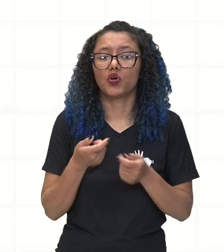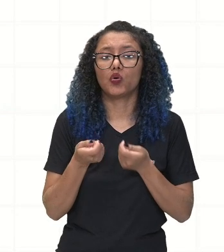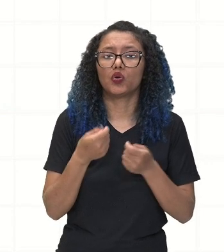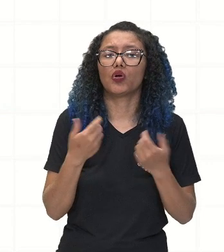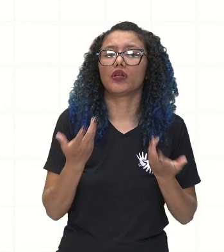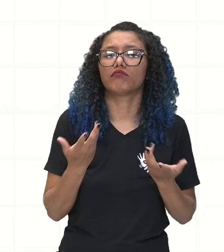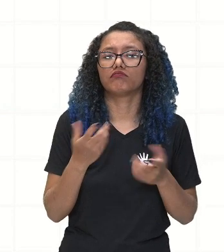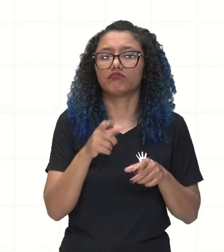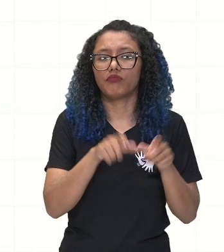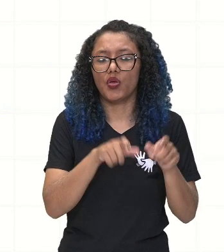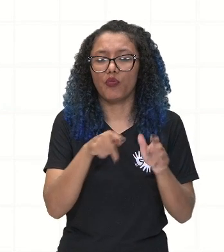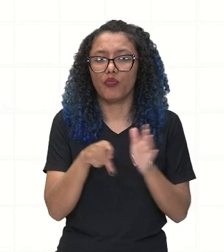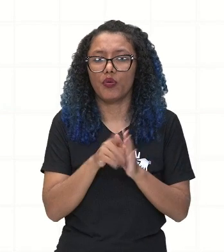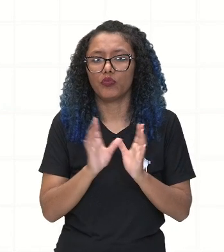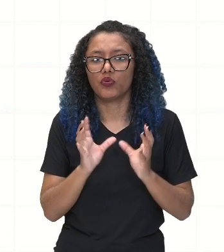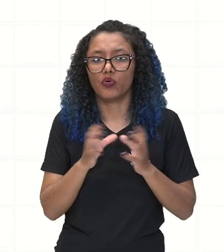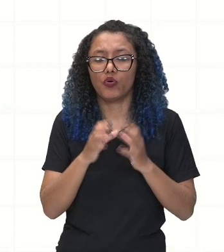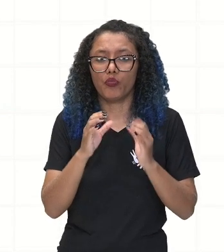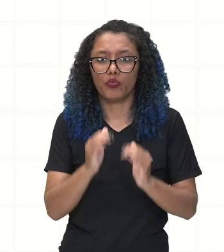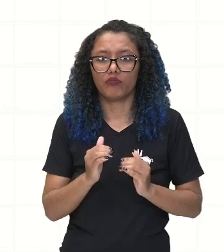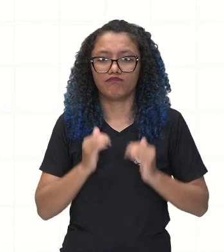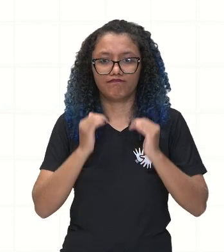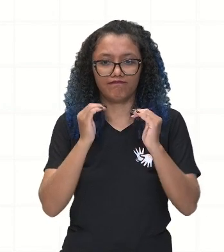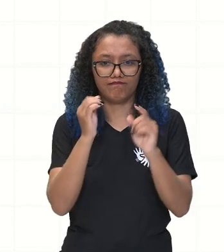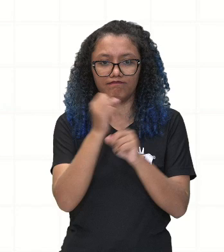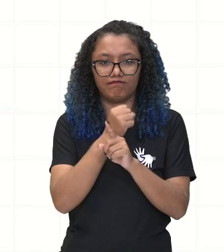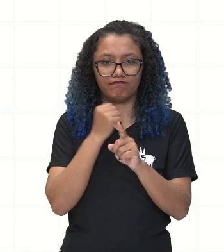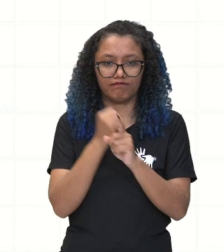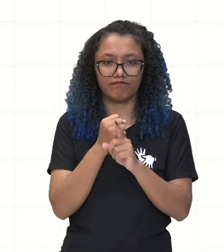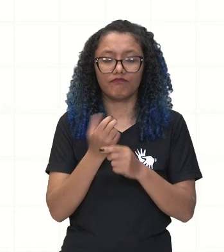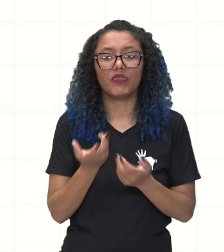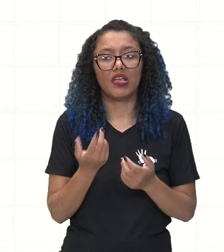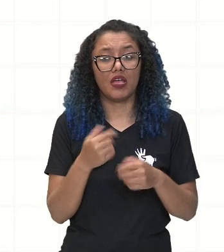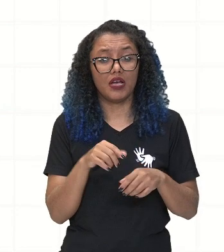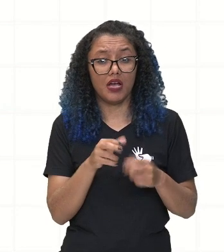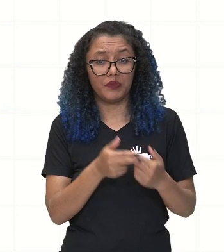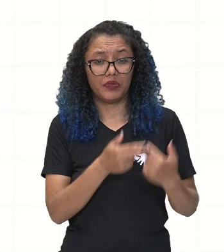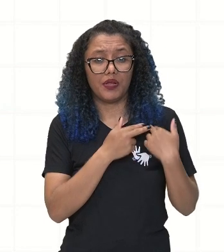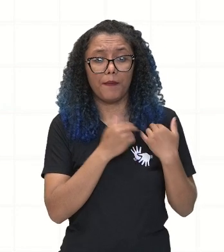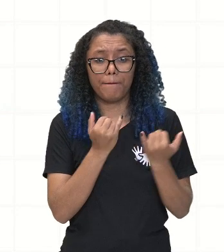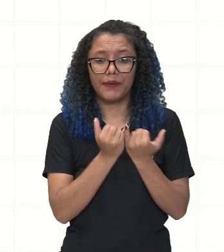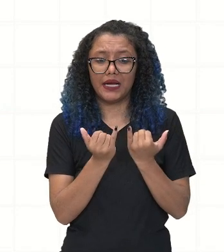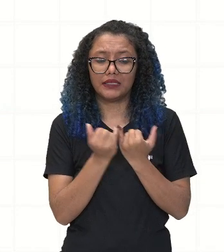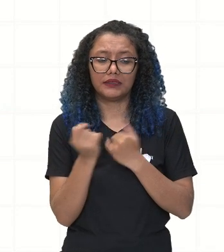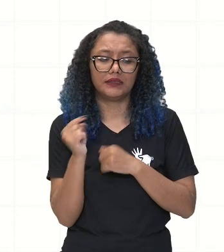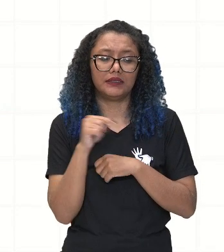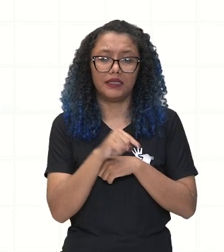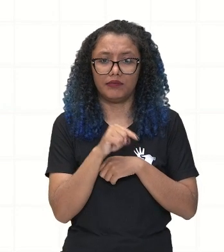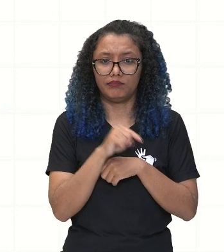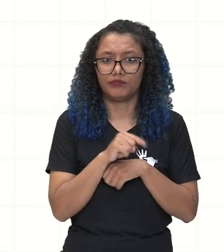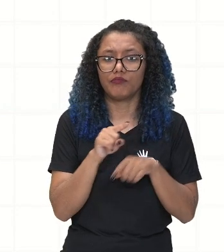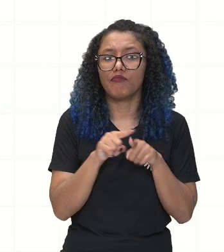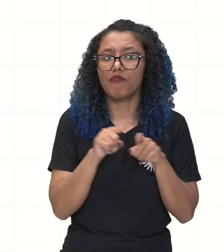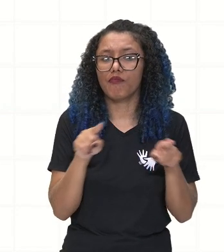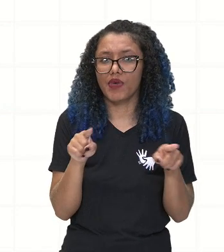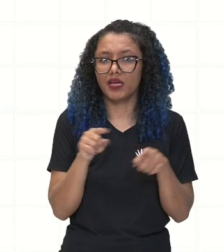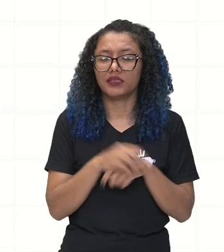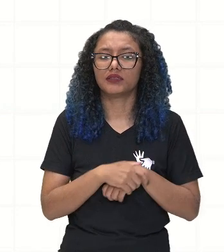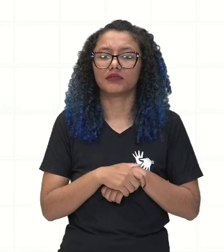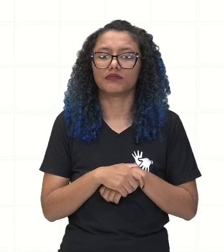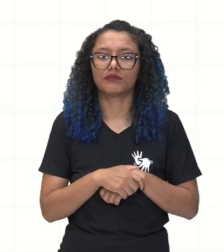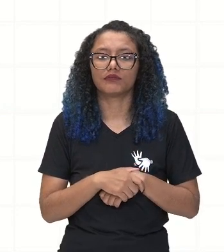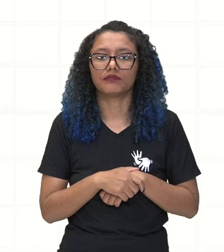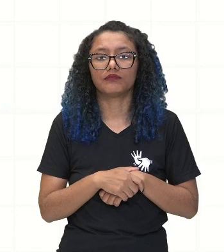Tinham responsabilidades semelhantes à administração local, embora em uma escala menor que